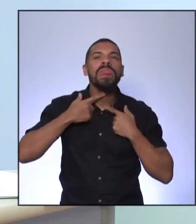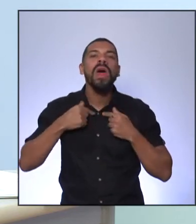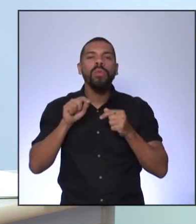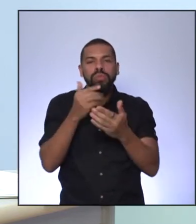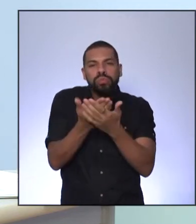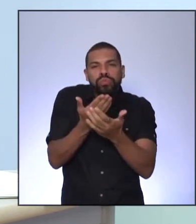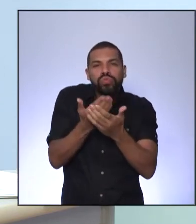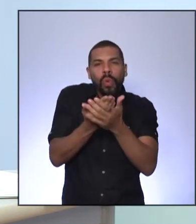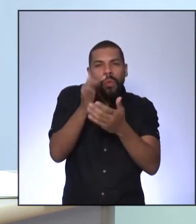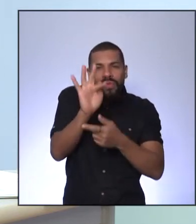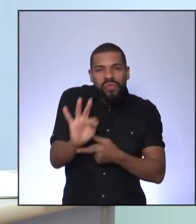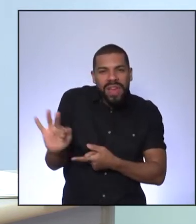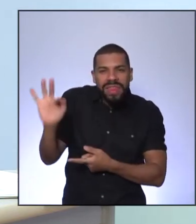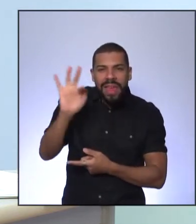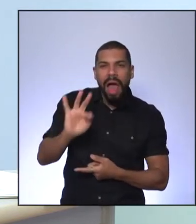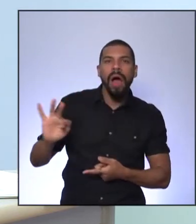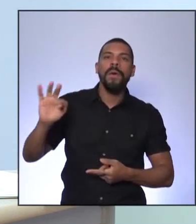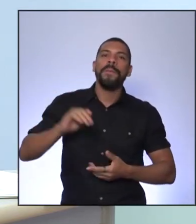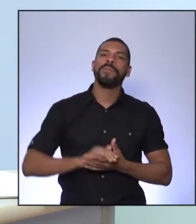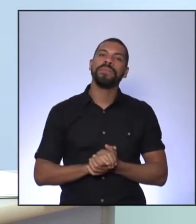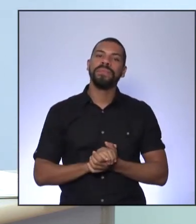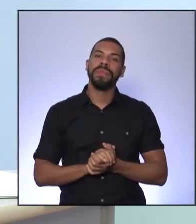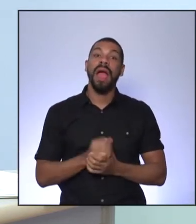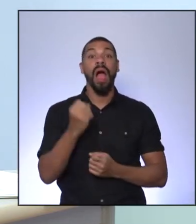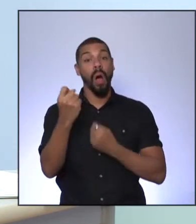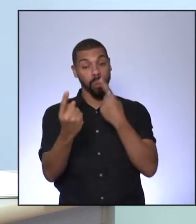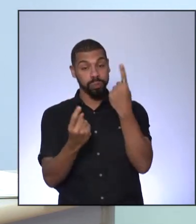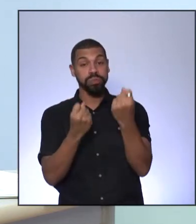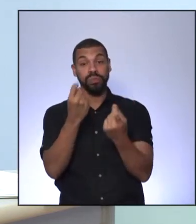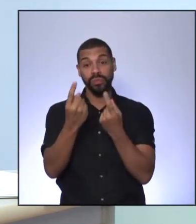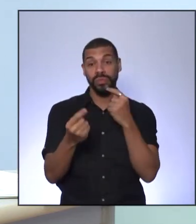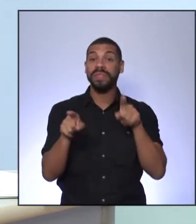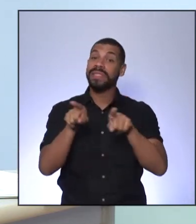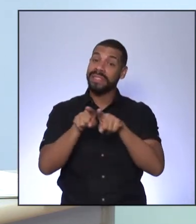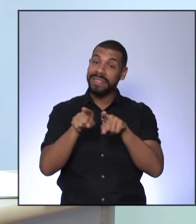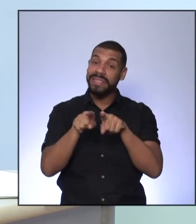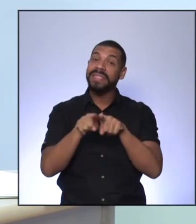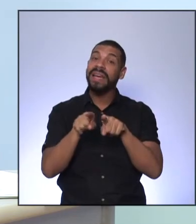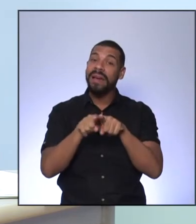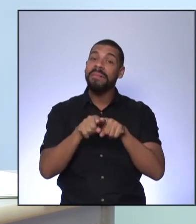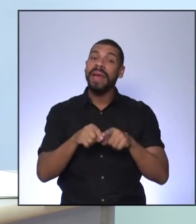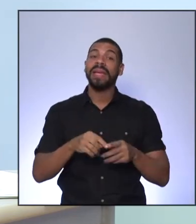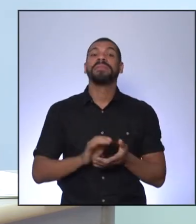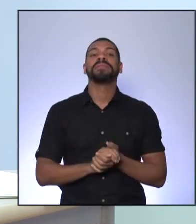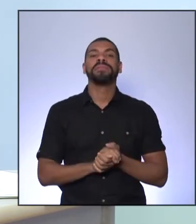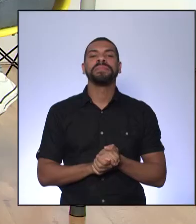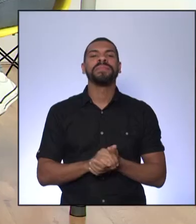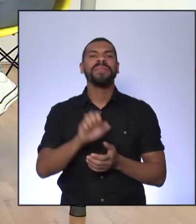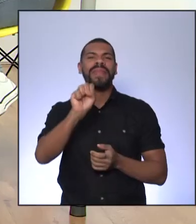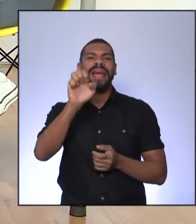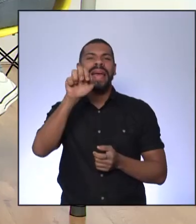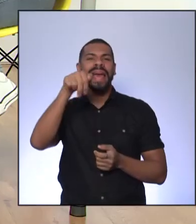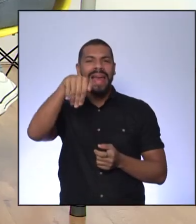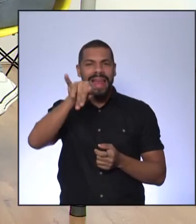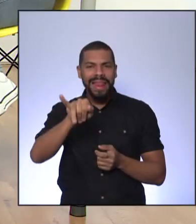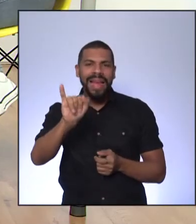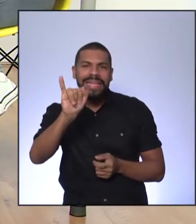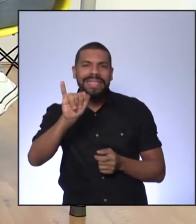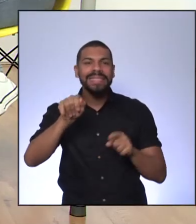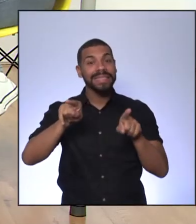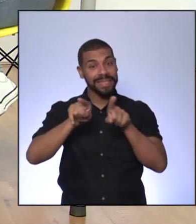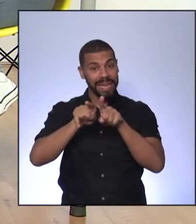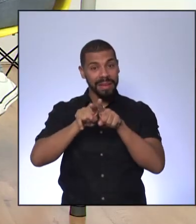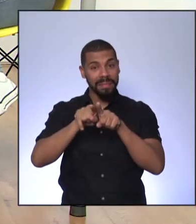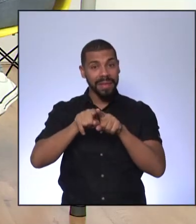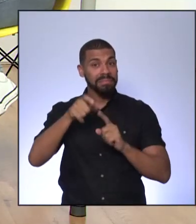federal. Eu achei interessante que alguns colocaram também o Senai. O Senai é interessante, mas